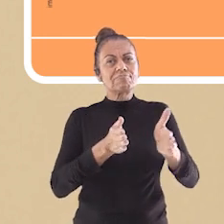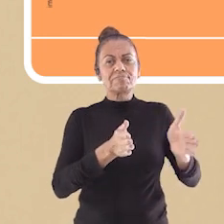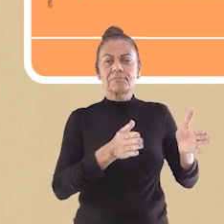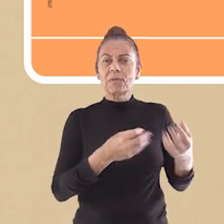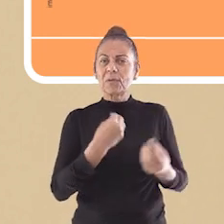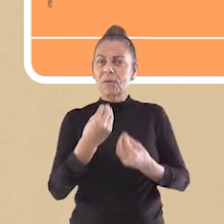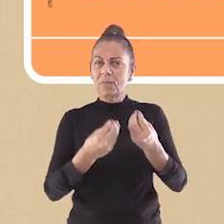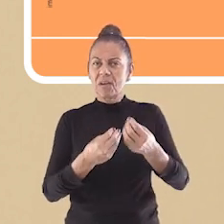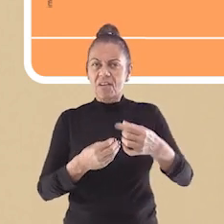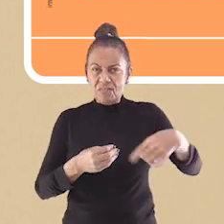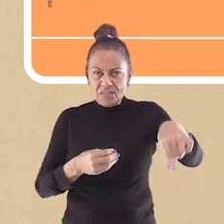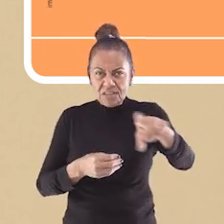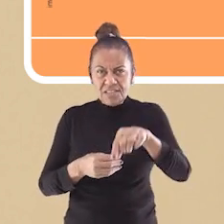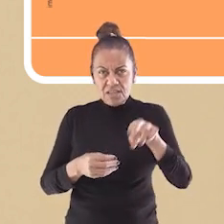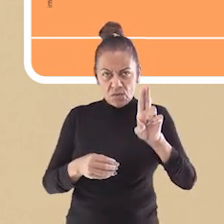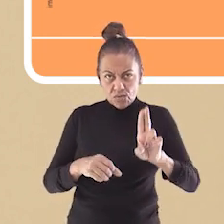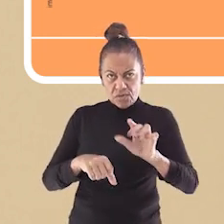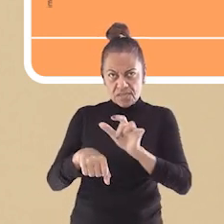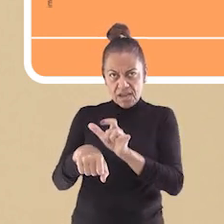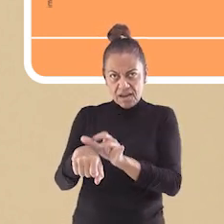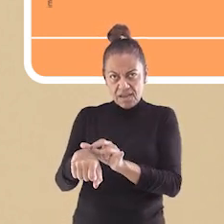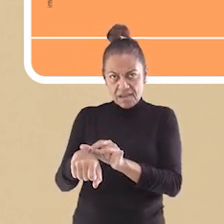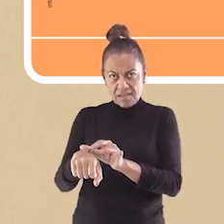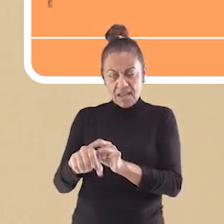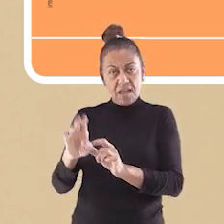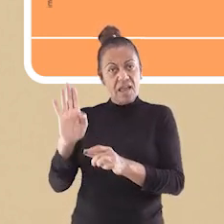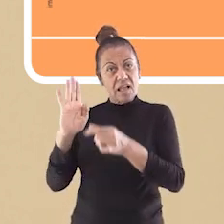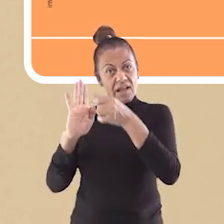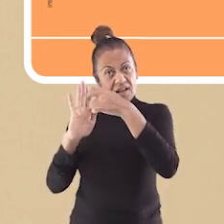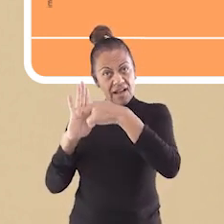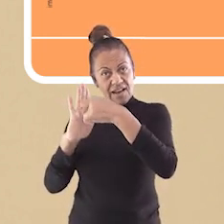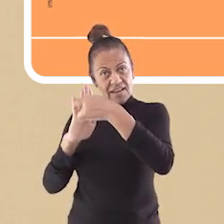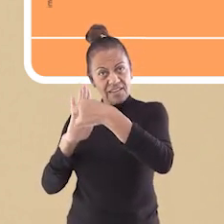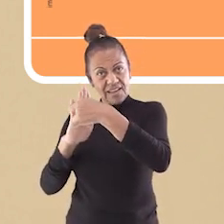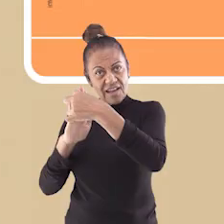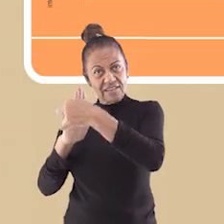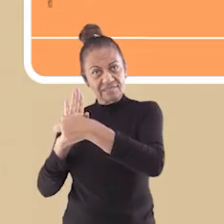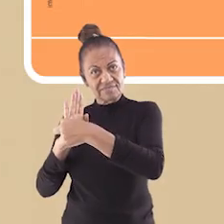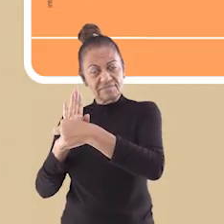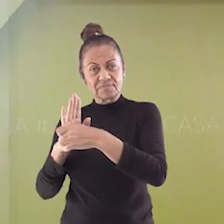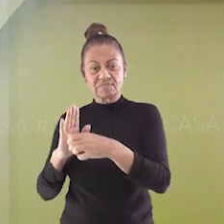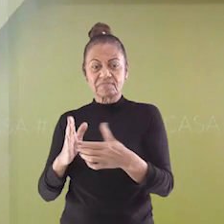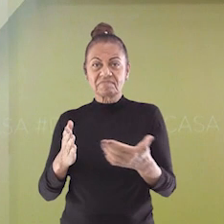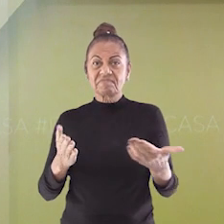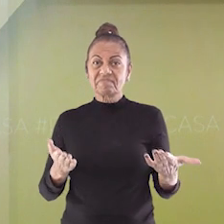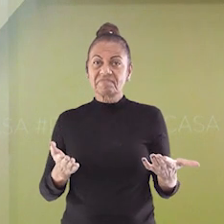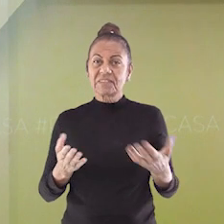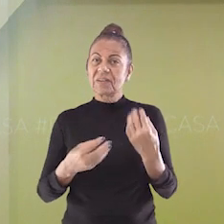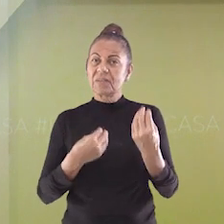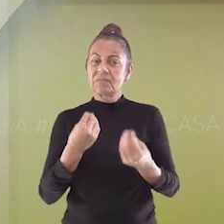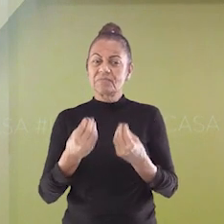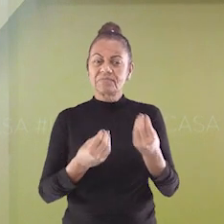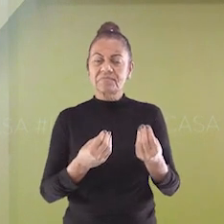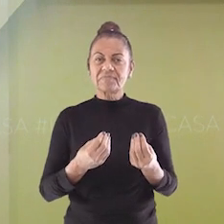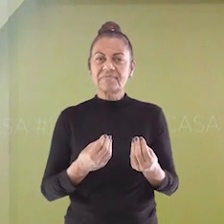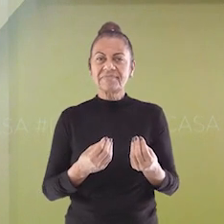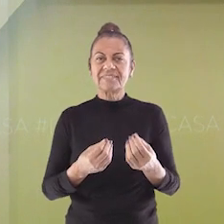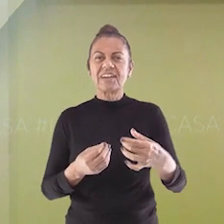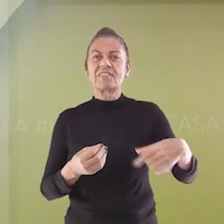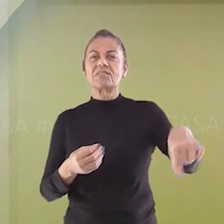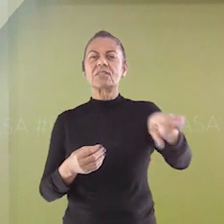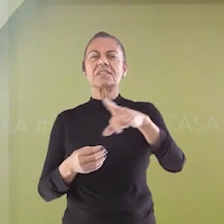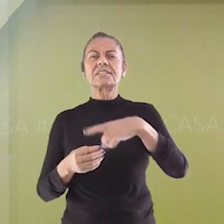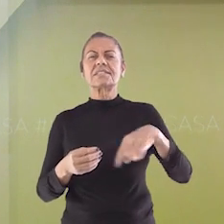Você usa relógio? O calendário você usa? Ou seja, de que forma